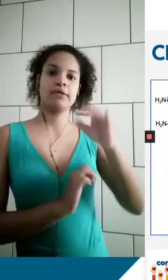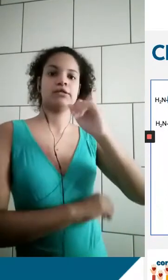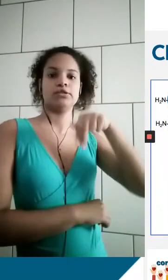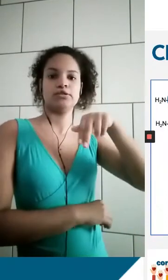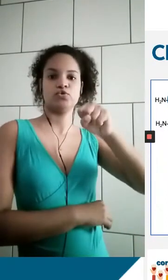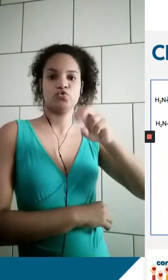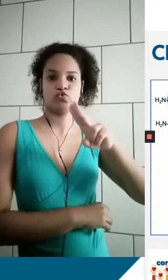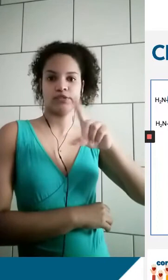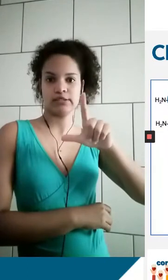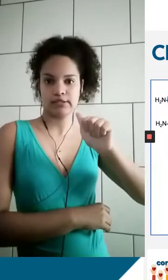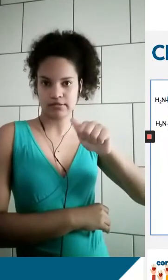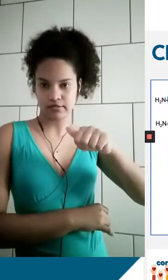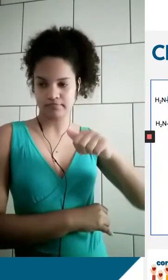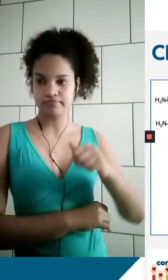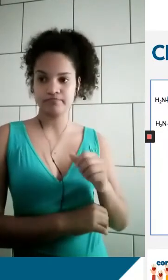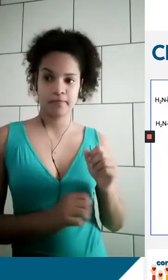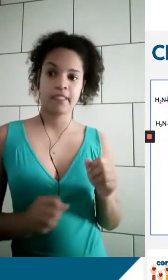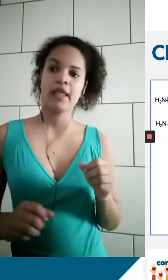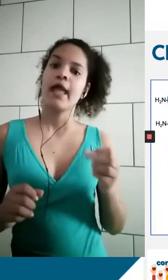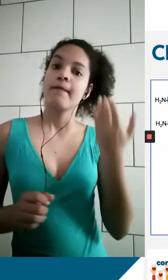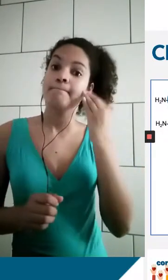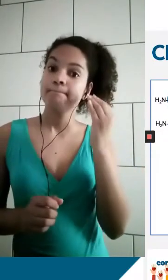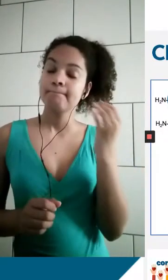É importante a gente descobrir